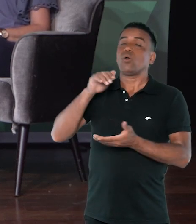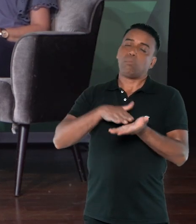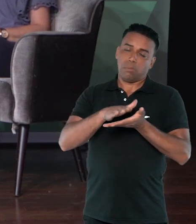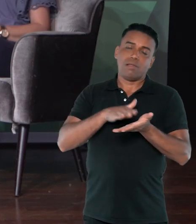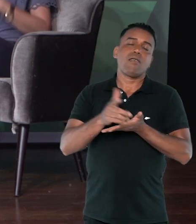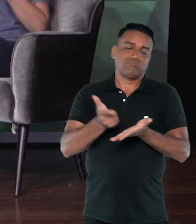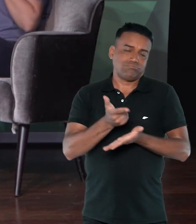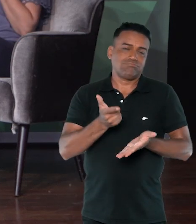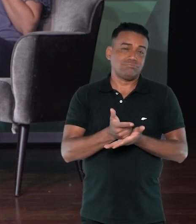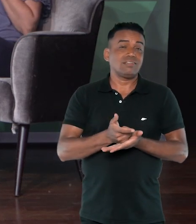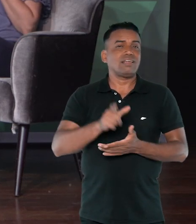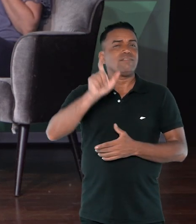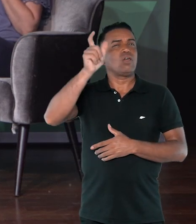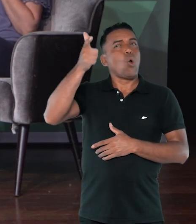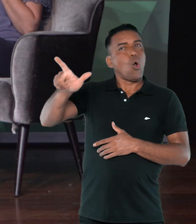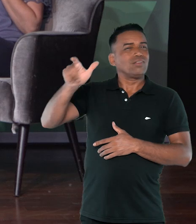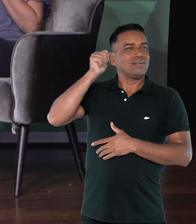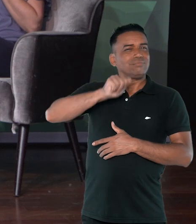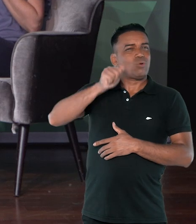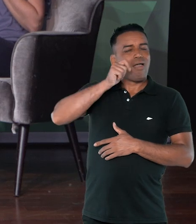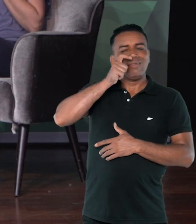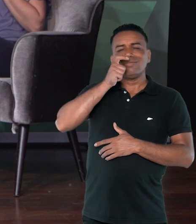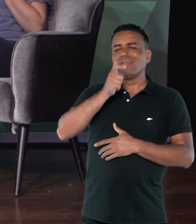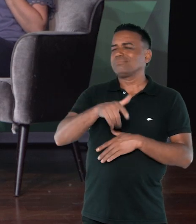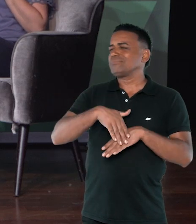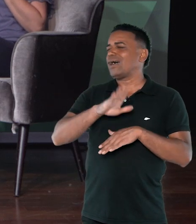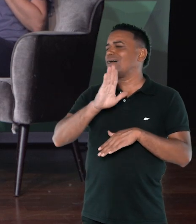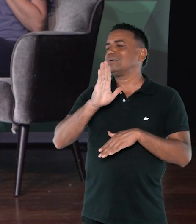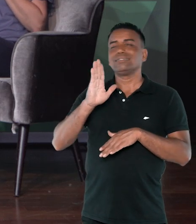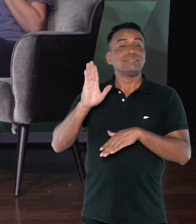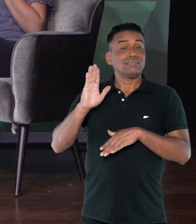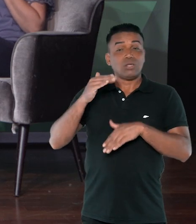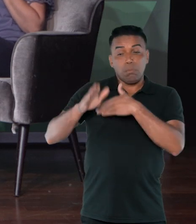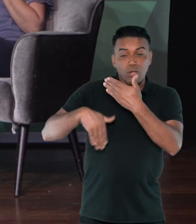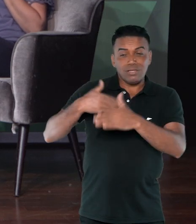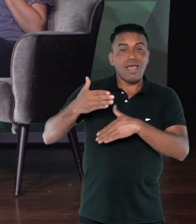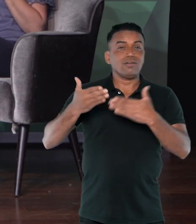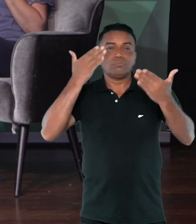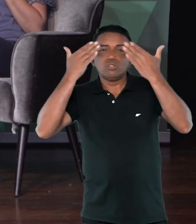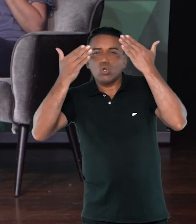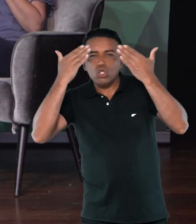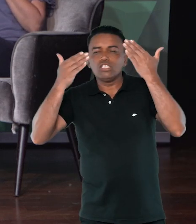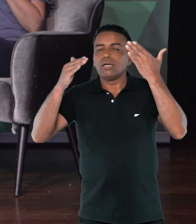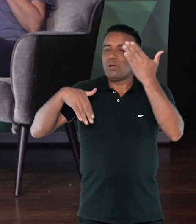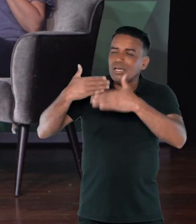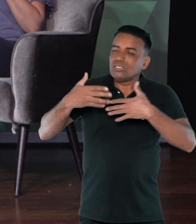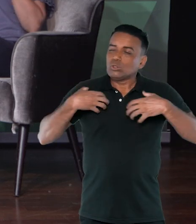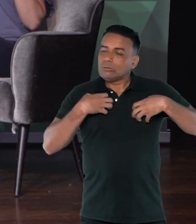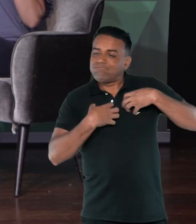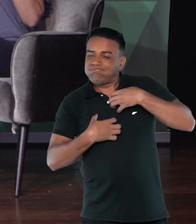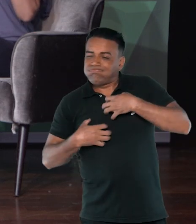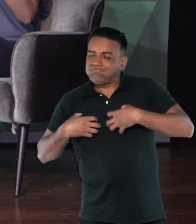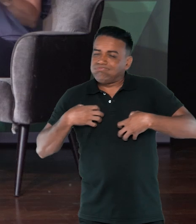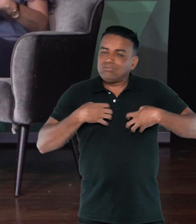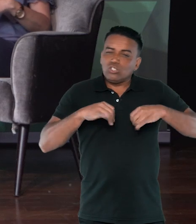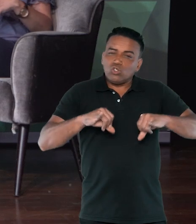processo dela foi tão bonito, assim, tão doído, mas tão bonito, que assim, eu logo pedi ela para escrever. E aí ela foi